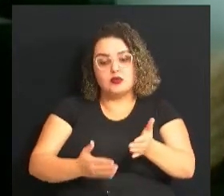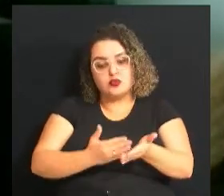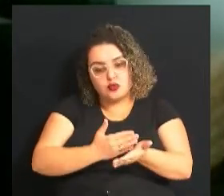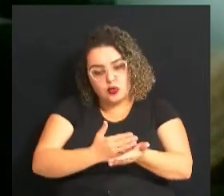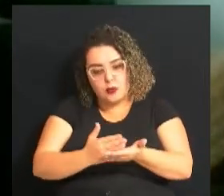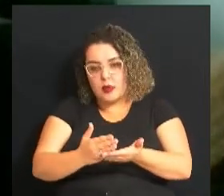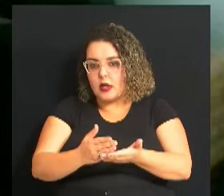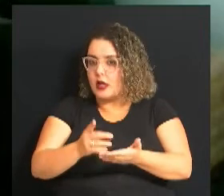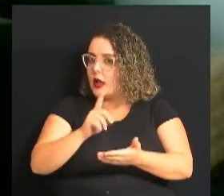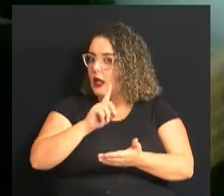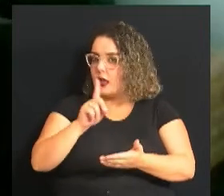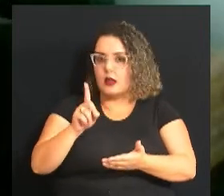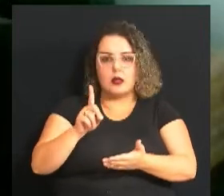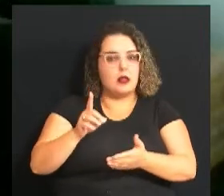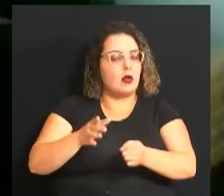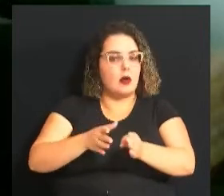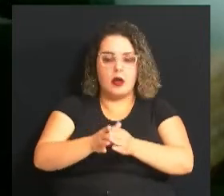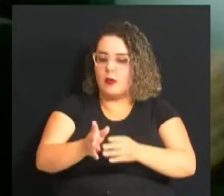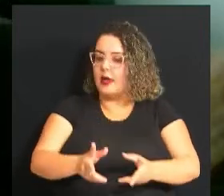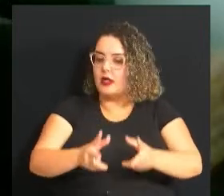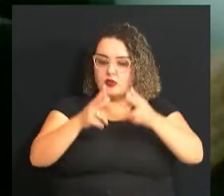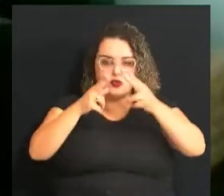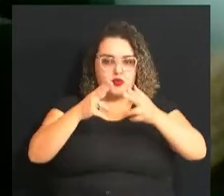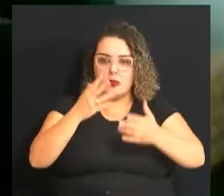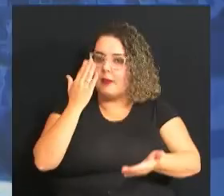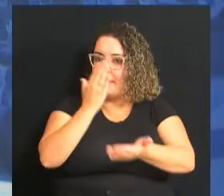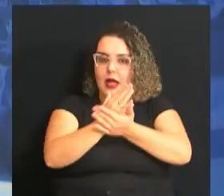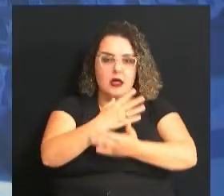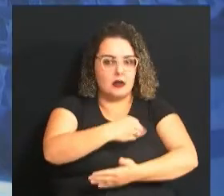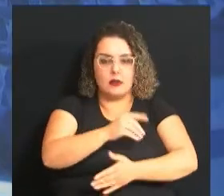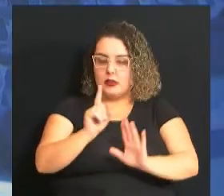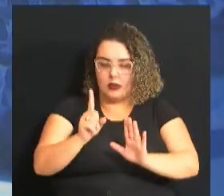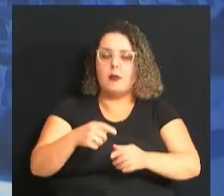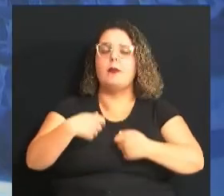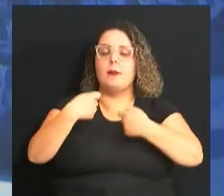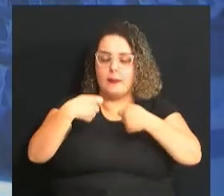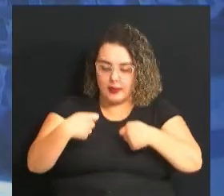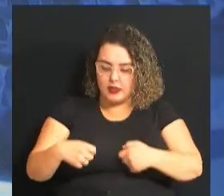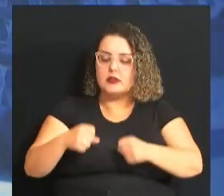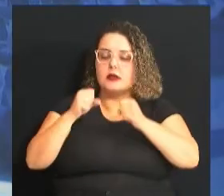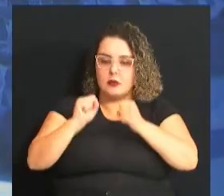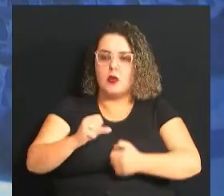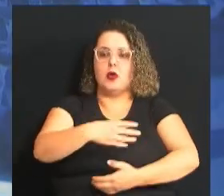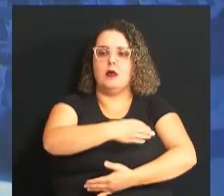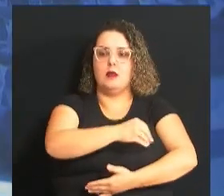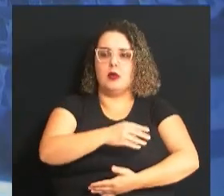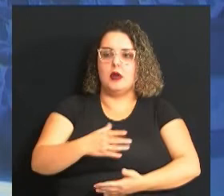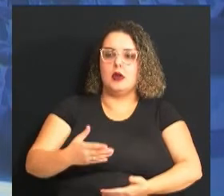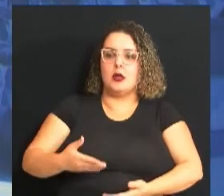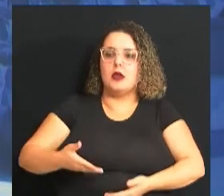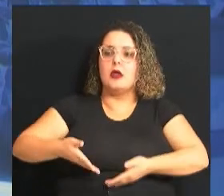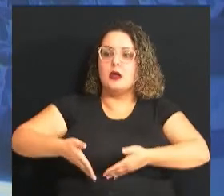não se recomenda a suspensão da amamentação. E logo que o bebezinho nasce, ele já toma vacina para